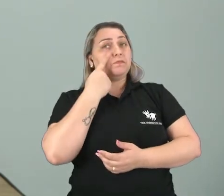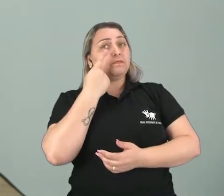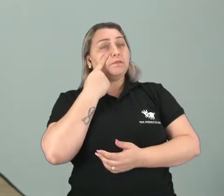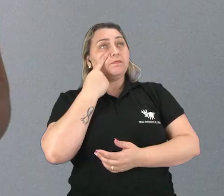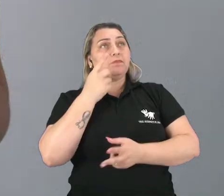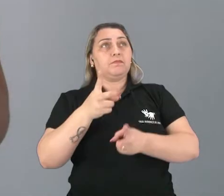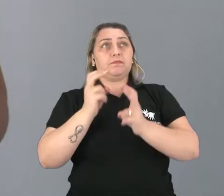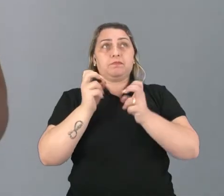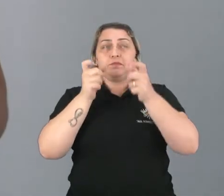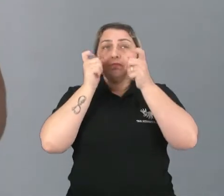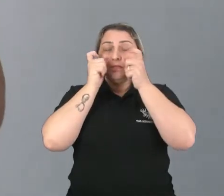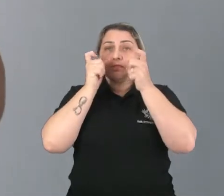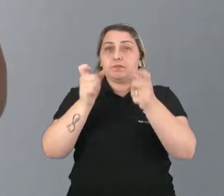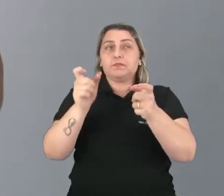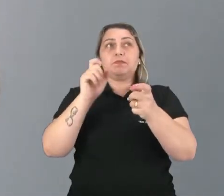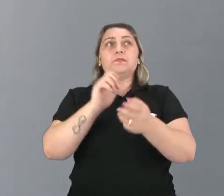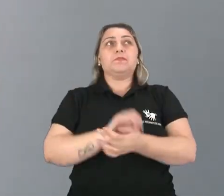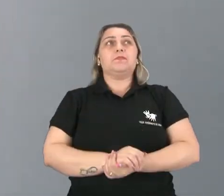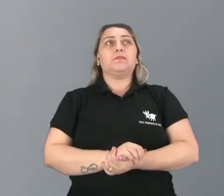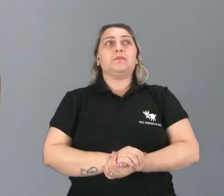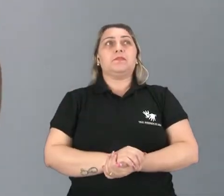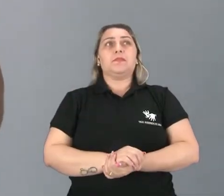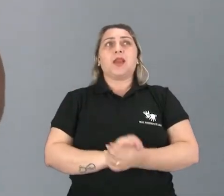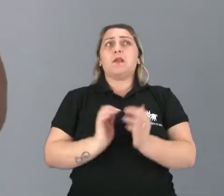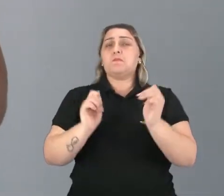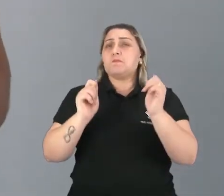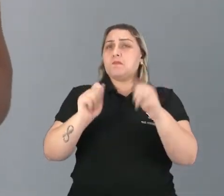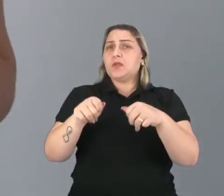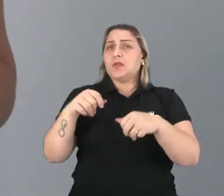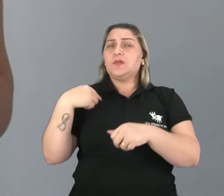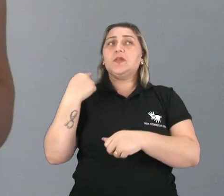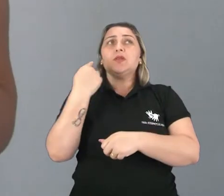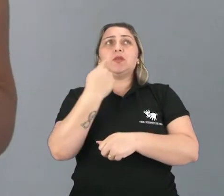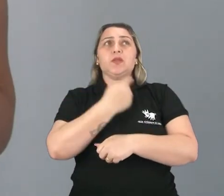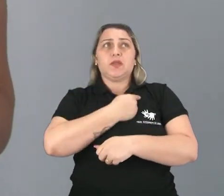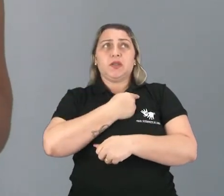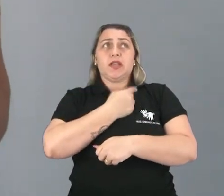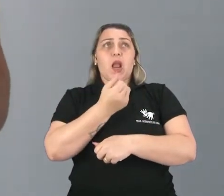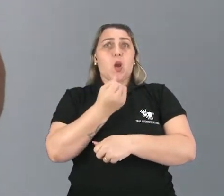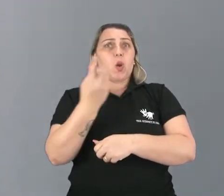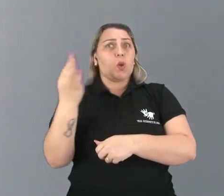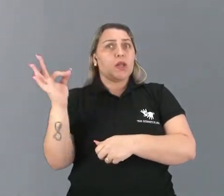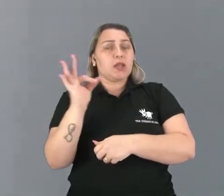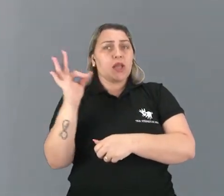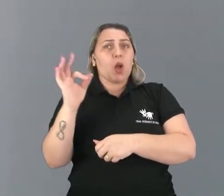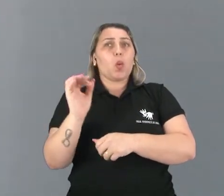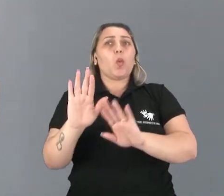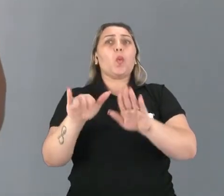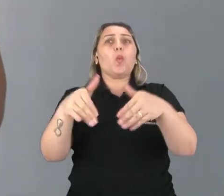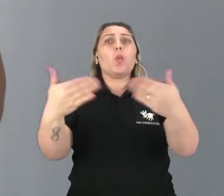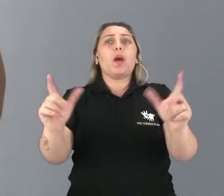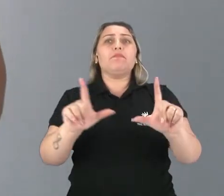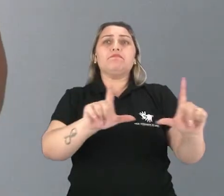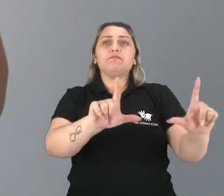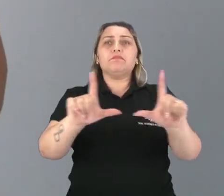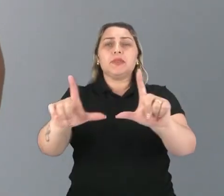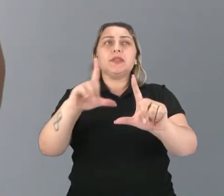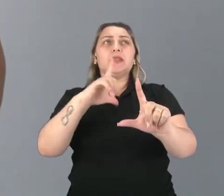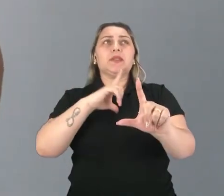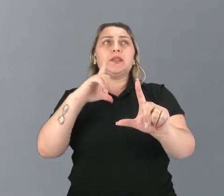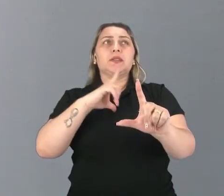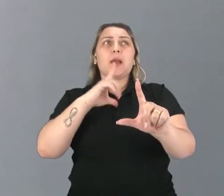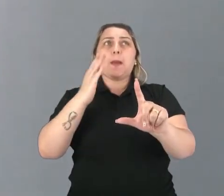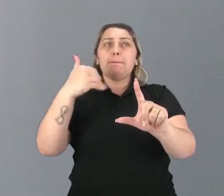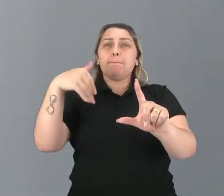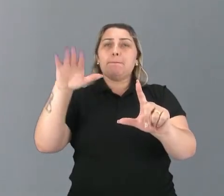verificar com bastante atenção, será que é possível nós dizermos sem contar em qual das placas nós